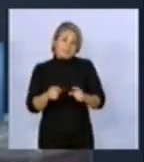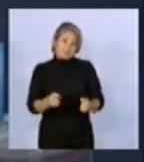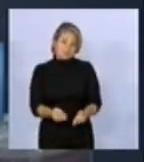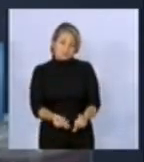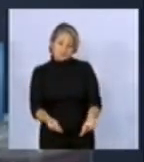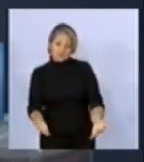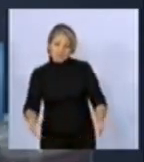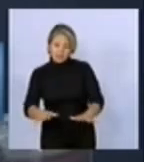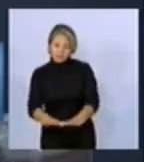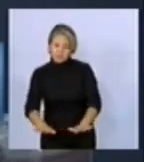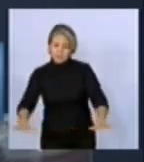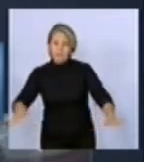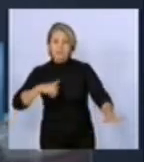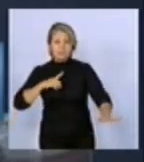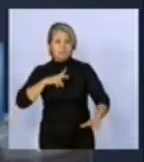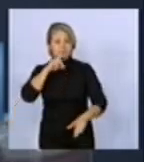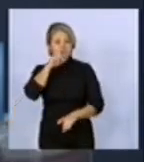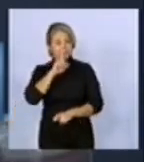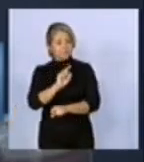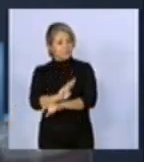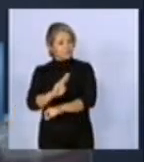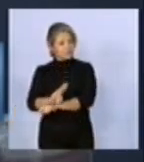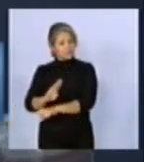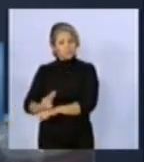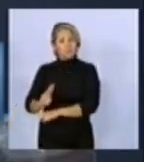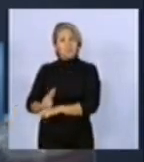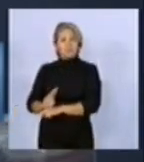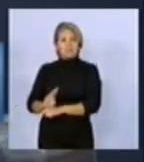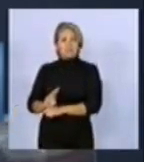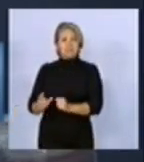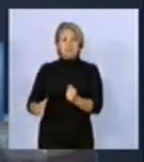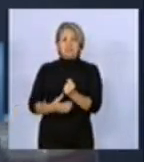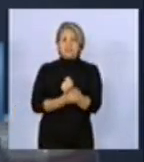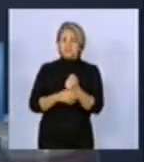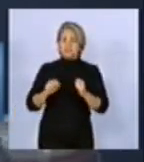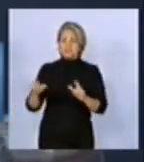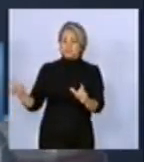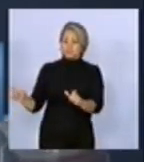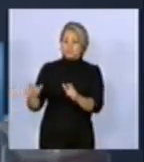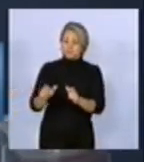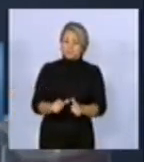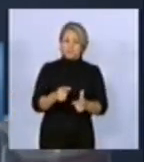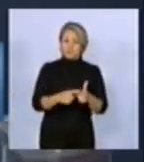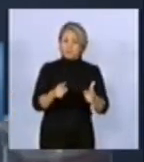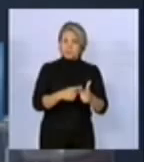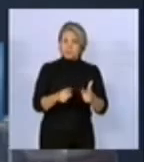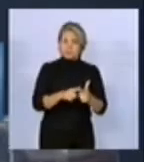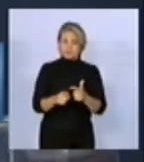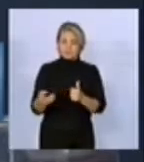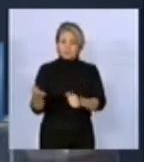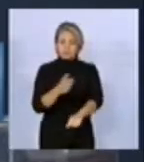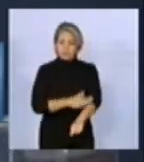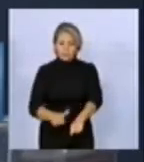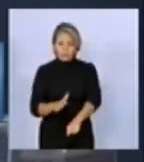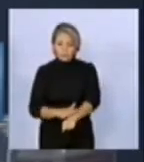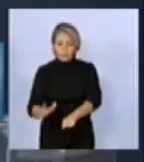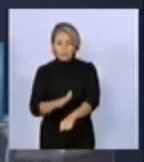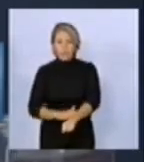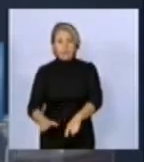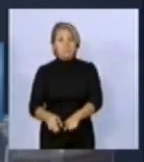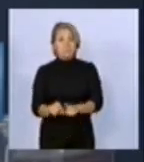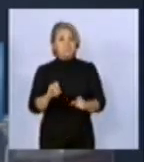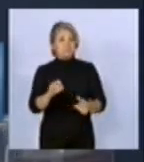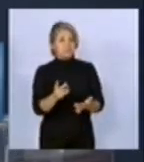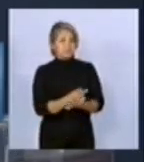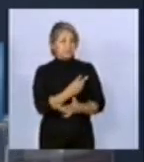dimensionados com bastante segurança eles irão diminuir a eficiência da caso o dimensionamento dos terraços preconize o rendimento da